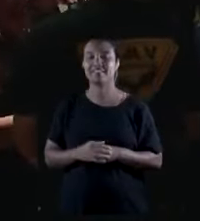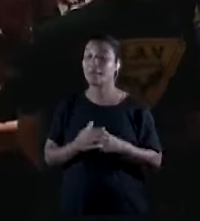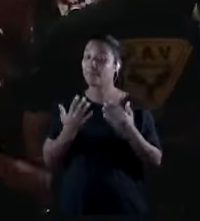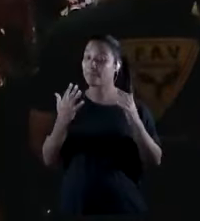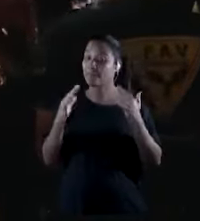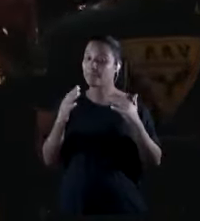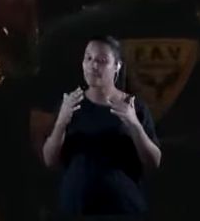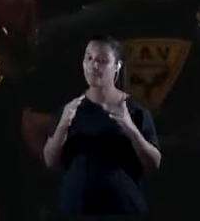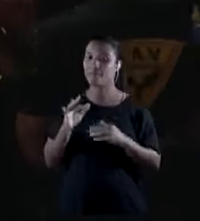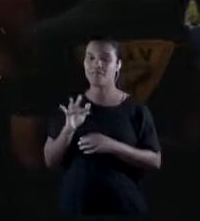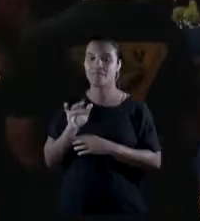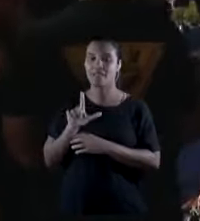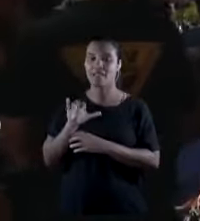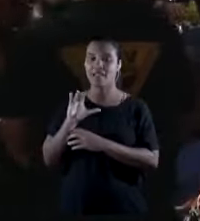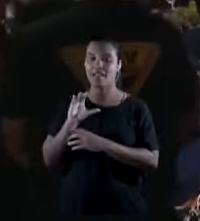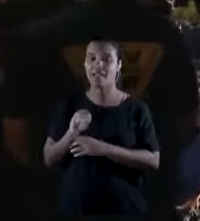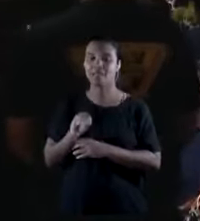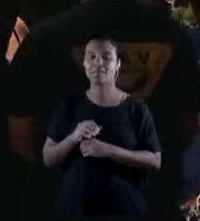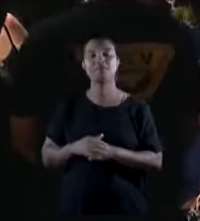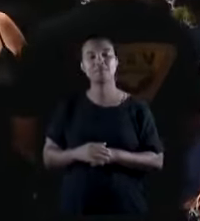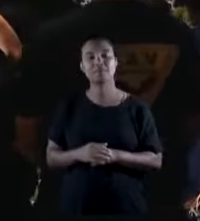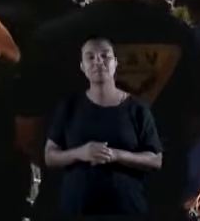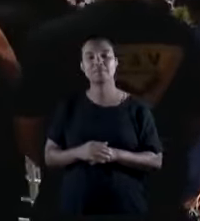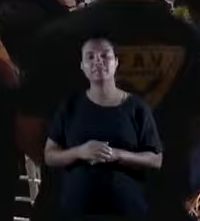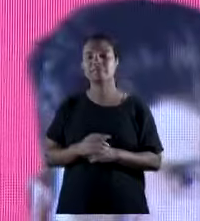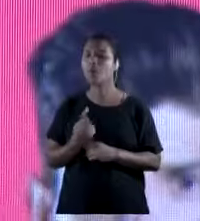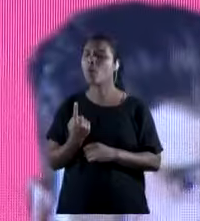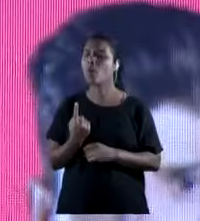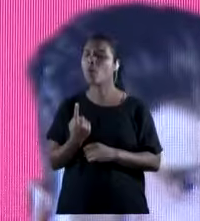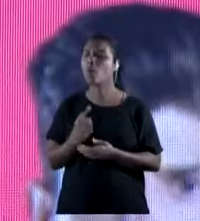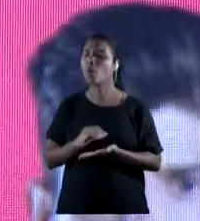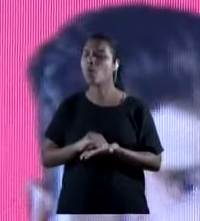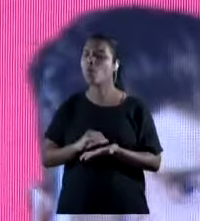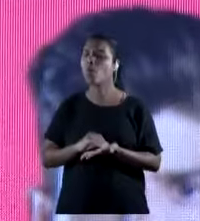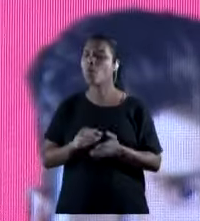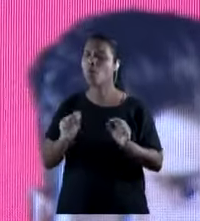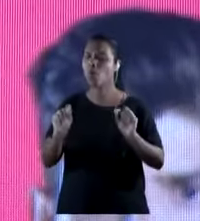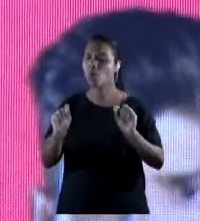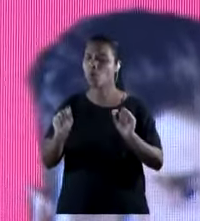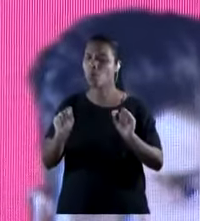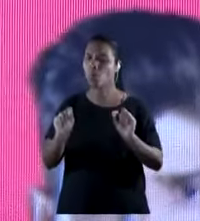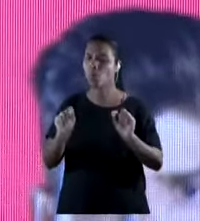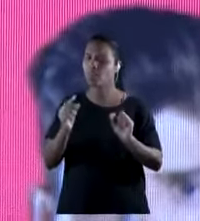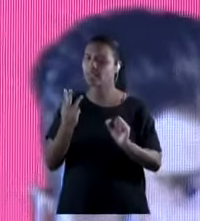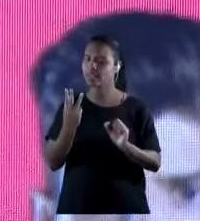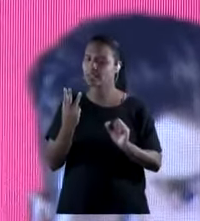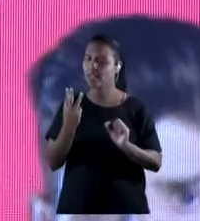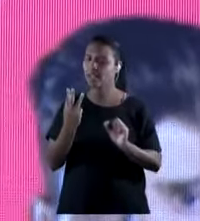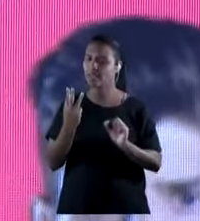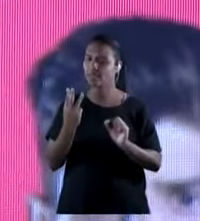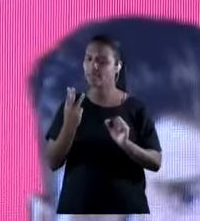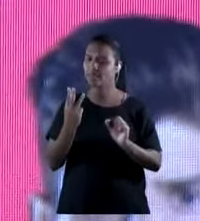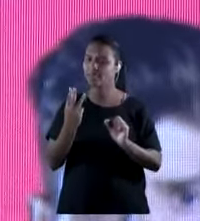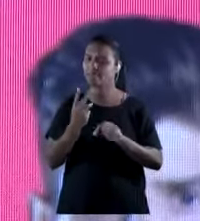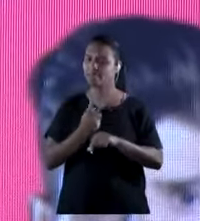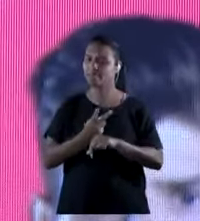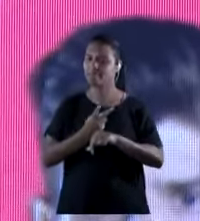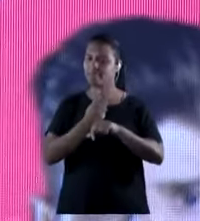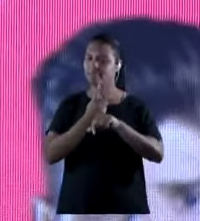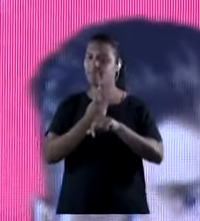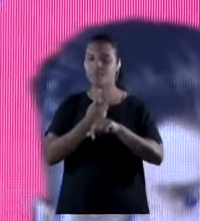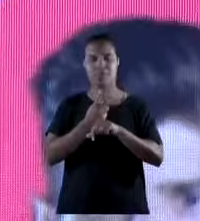Parabéns ao Flaco Lopes. E agora só falta um craque. O terceiro troféu de melhor atacante do Paulistão